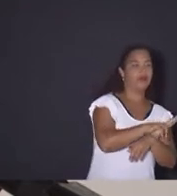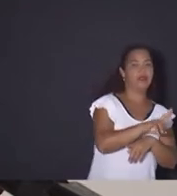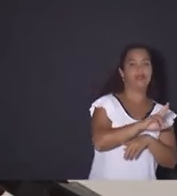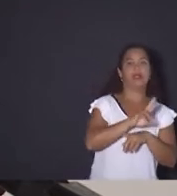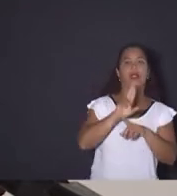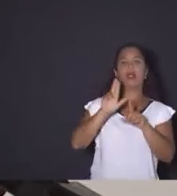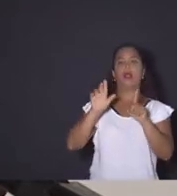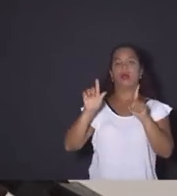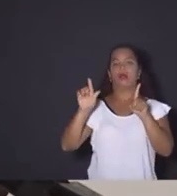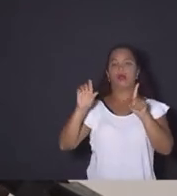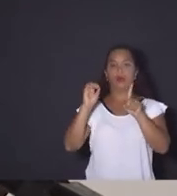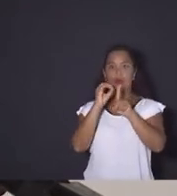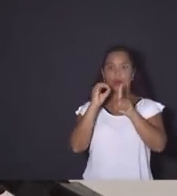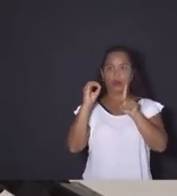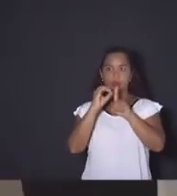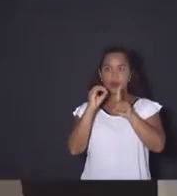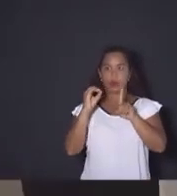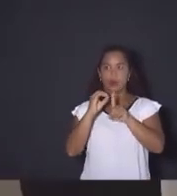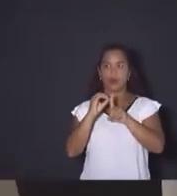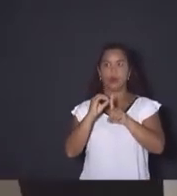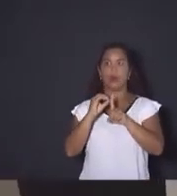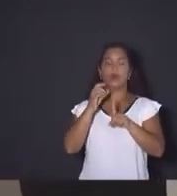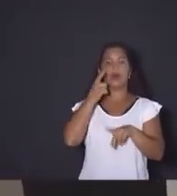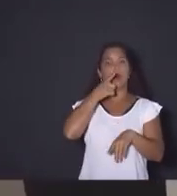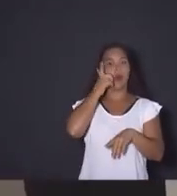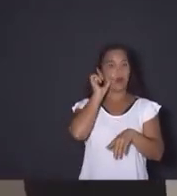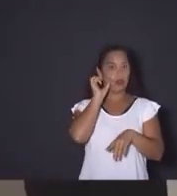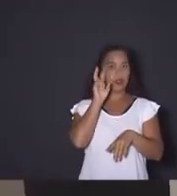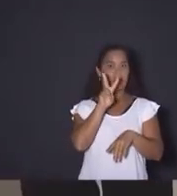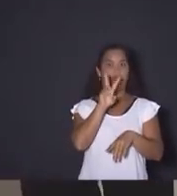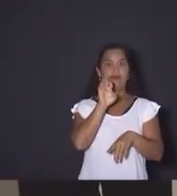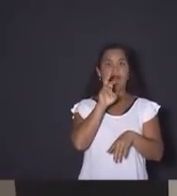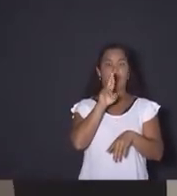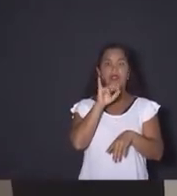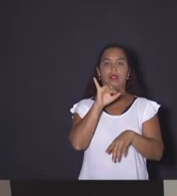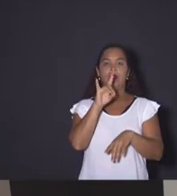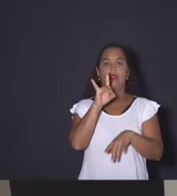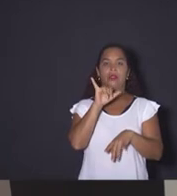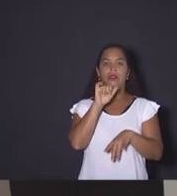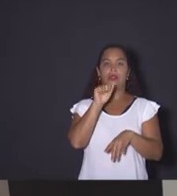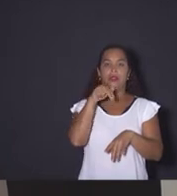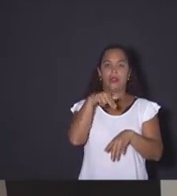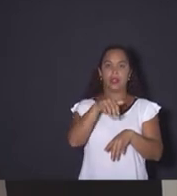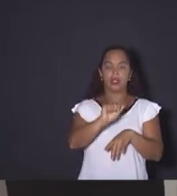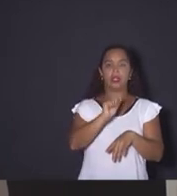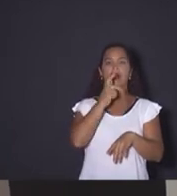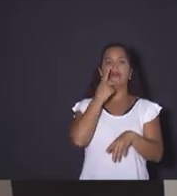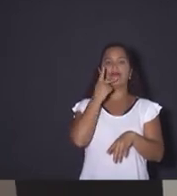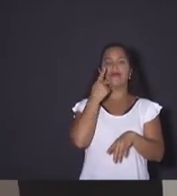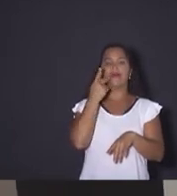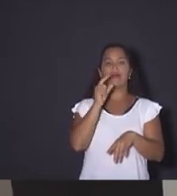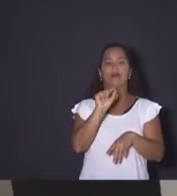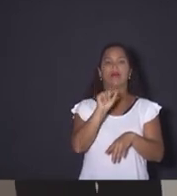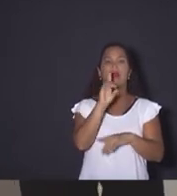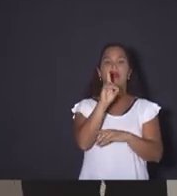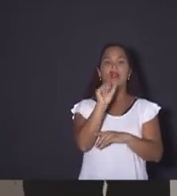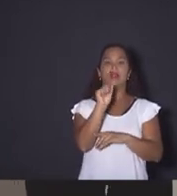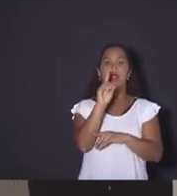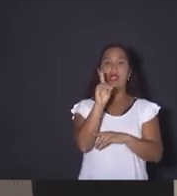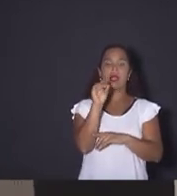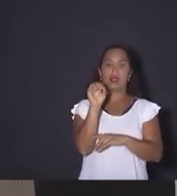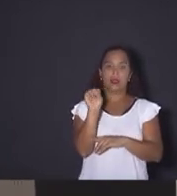Ontem, Veridiana Alimonte falou que os dados são...